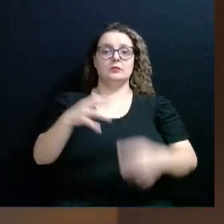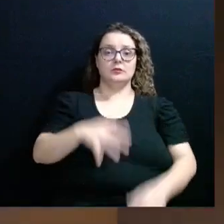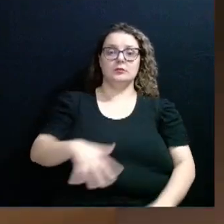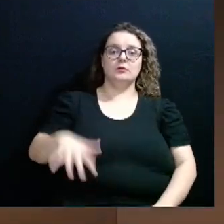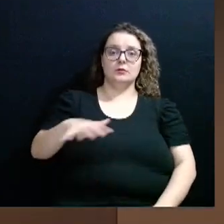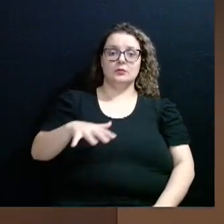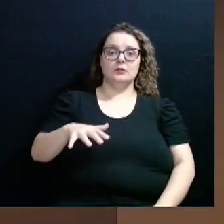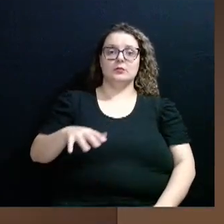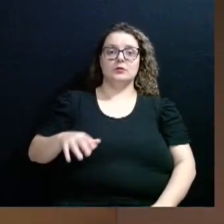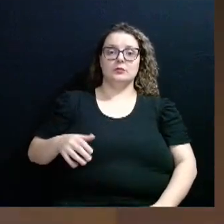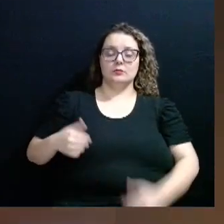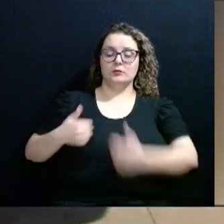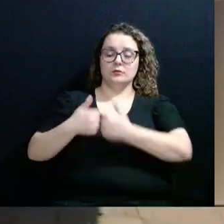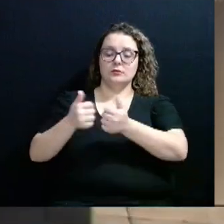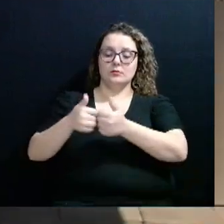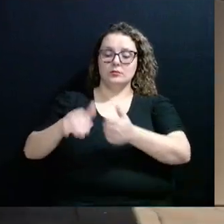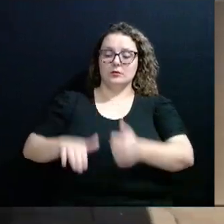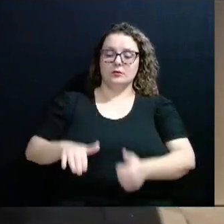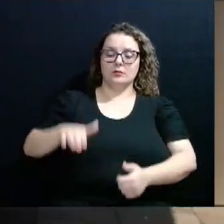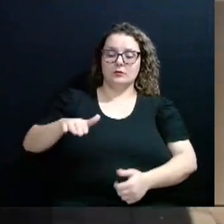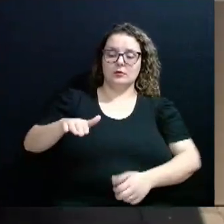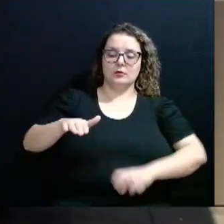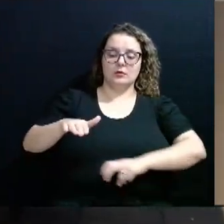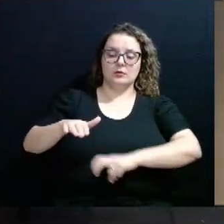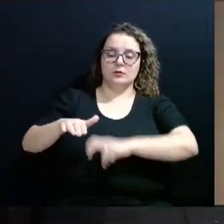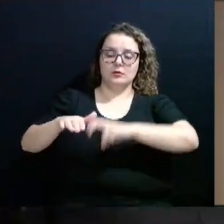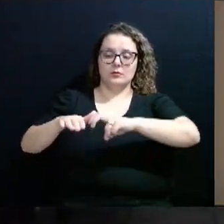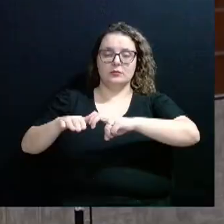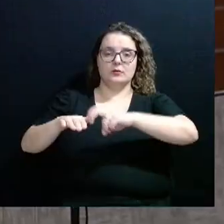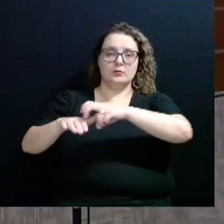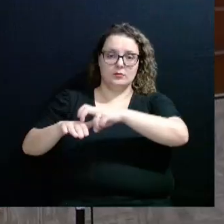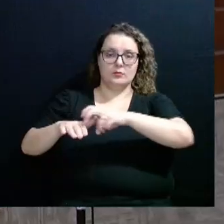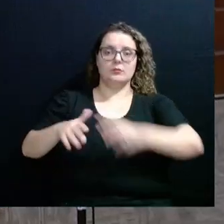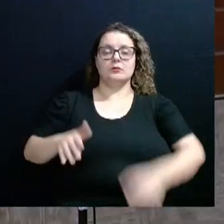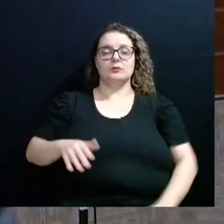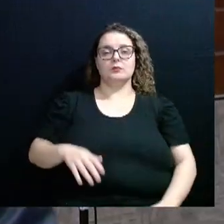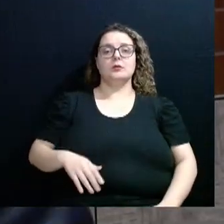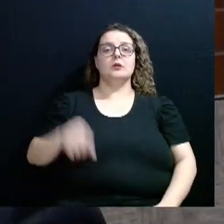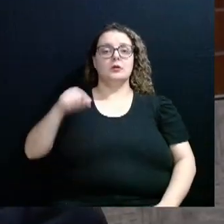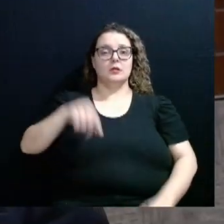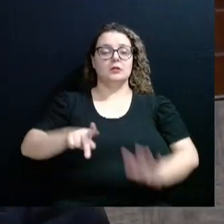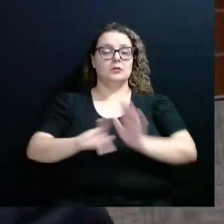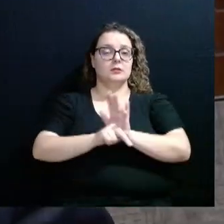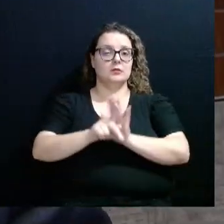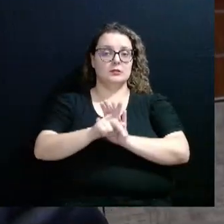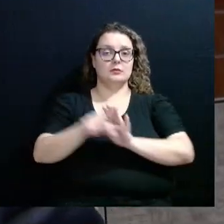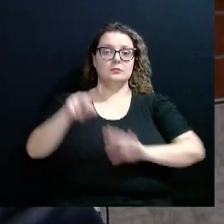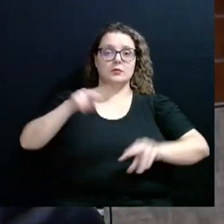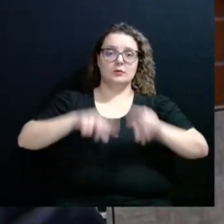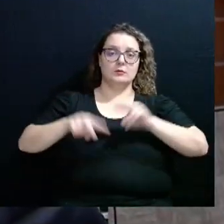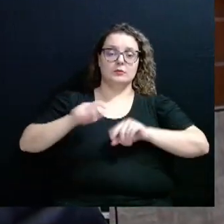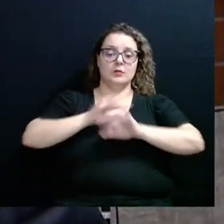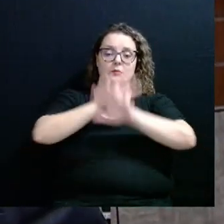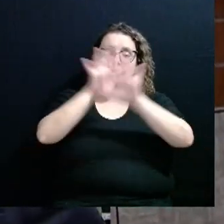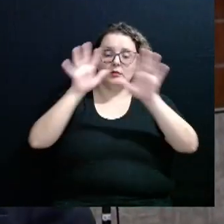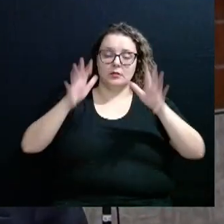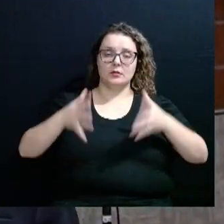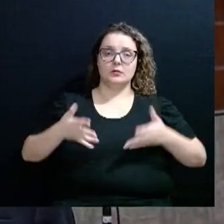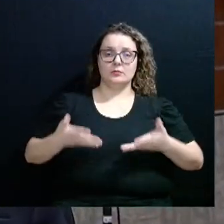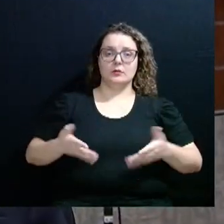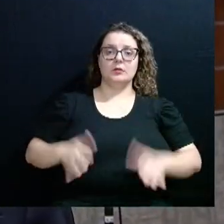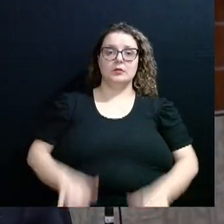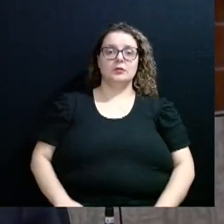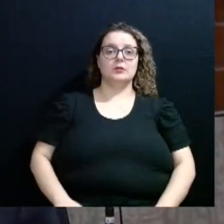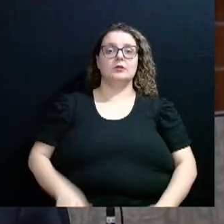de acessibilidade nos ônibus de Campinas. Esse projeto visa aqui a dar transparência e também garantir com